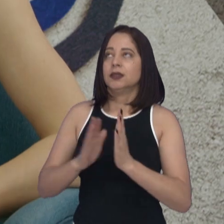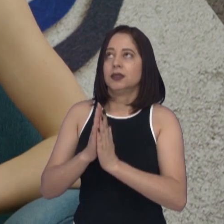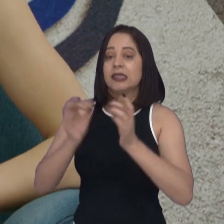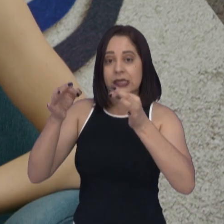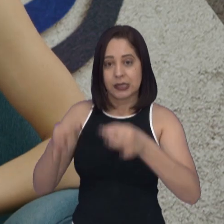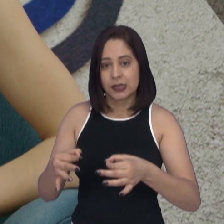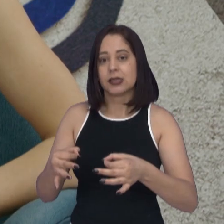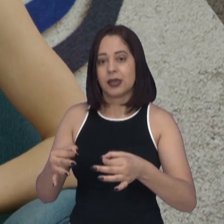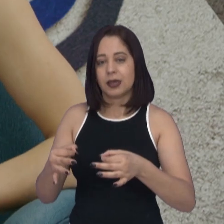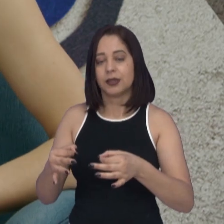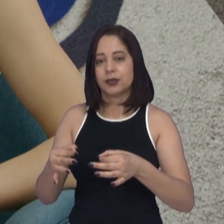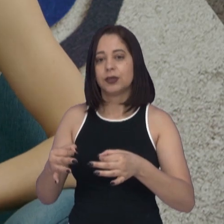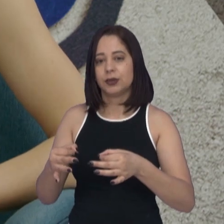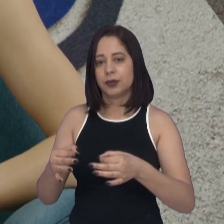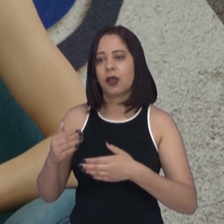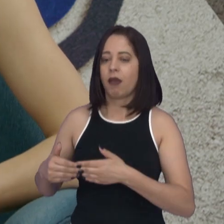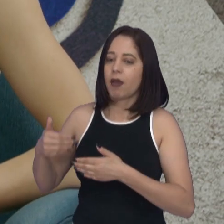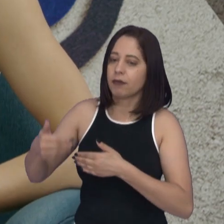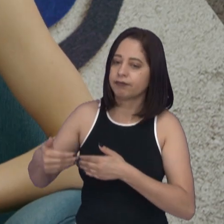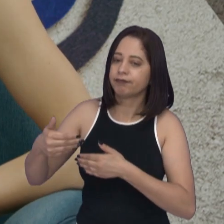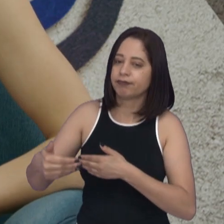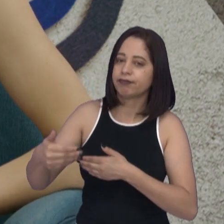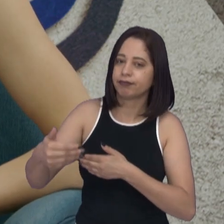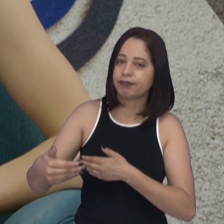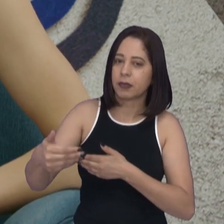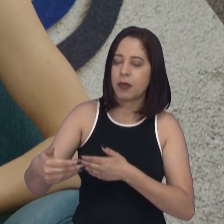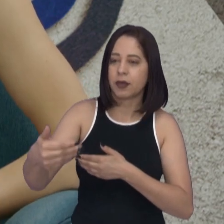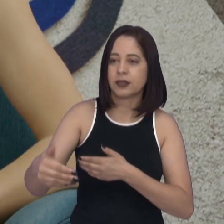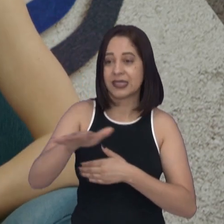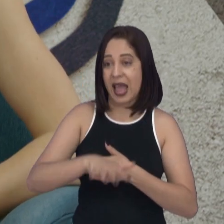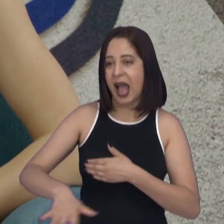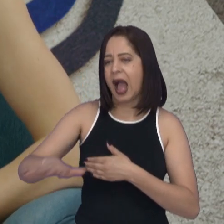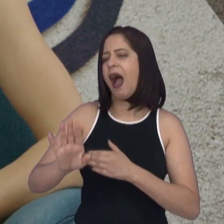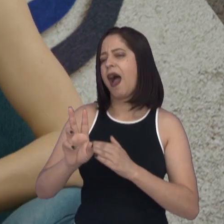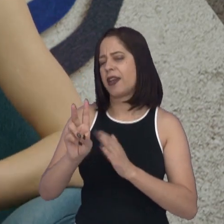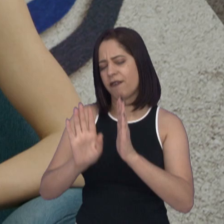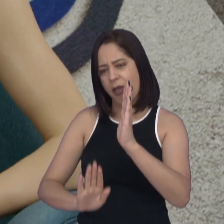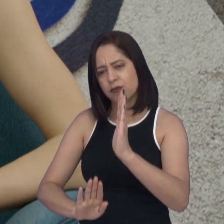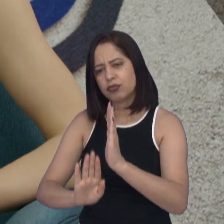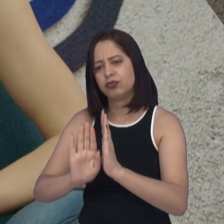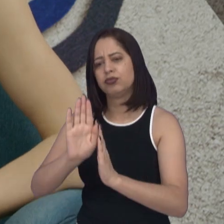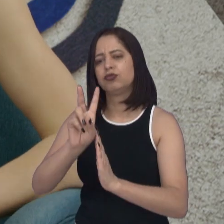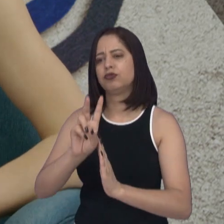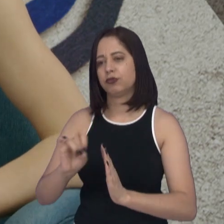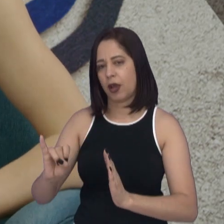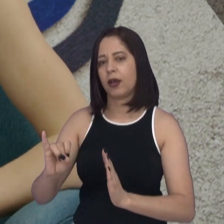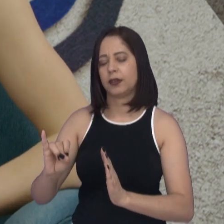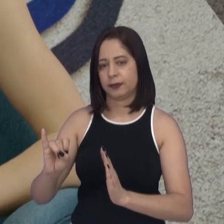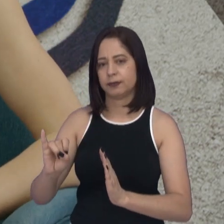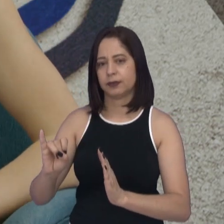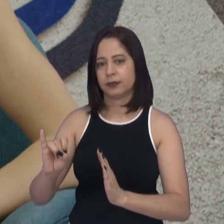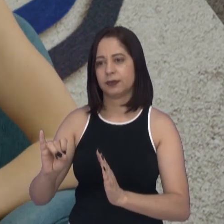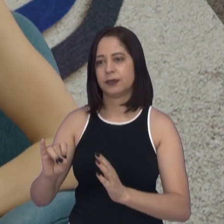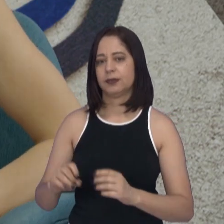pelas perspectivas que a gente tem, cada vez mais essa demanda, ela vai passando de pessoa jurídica, digamos assim,